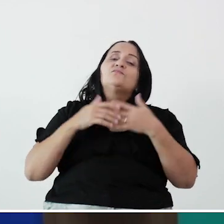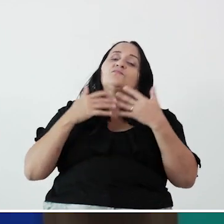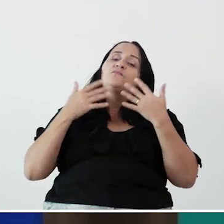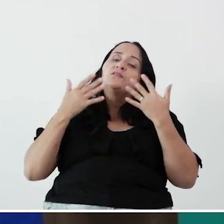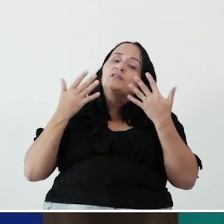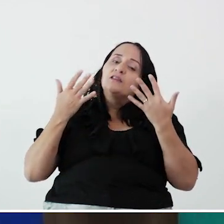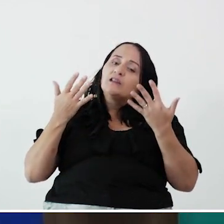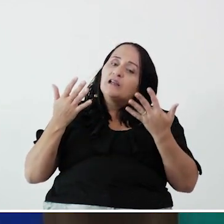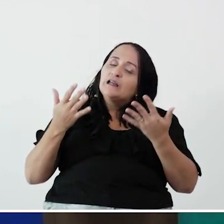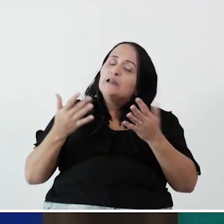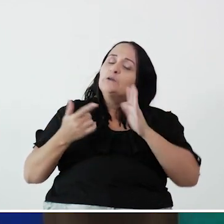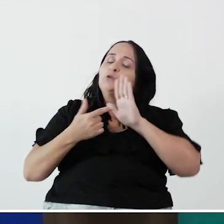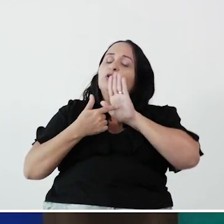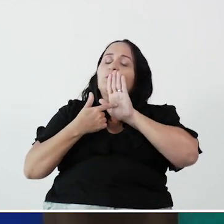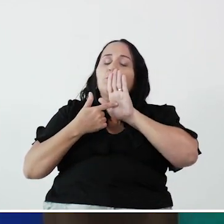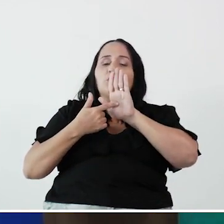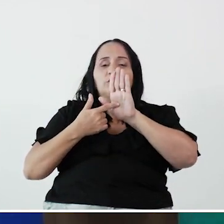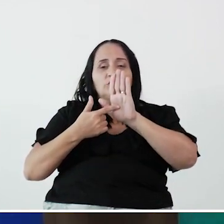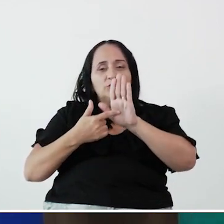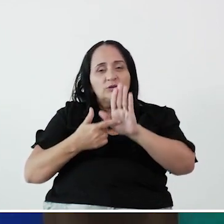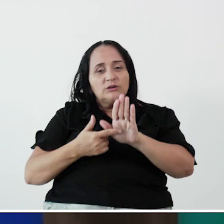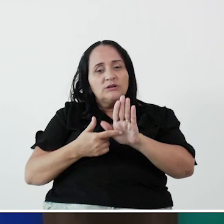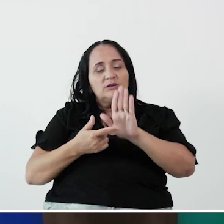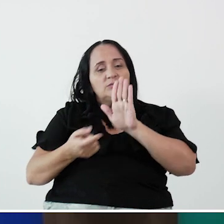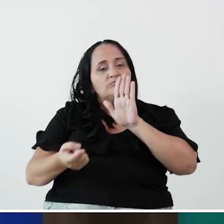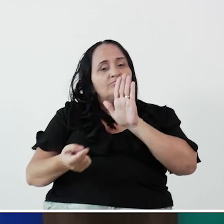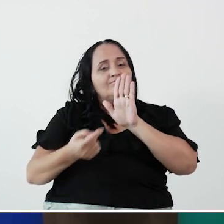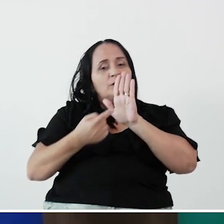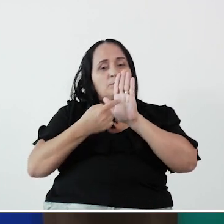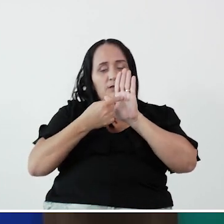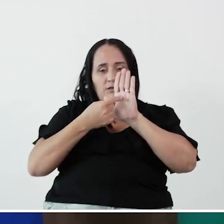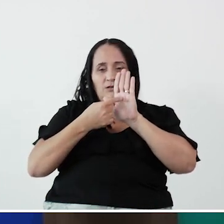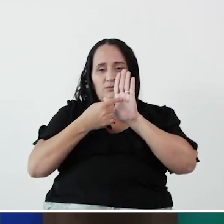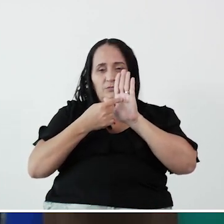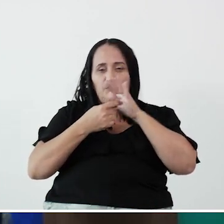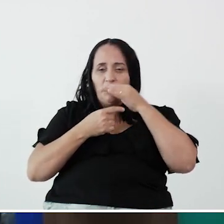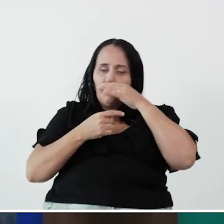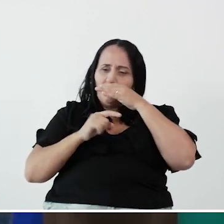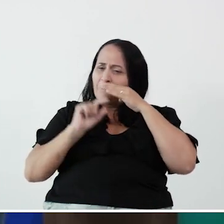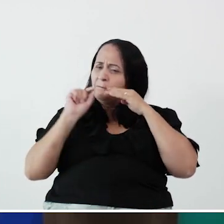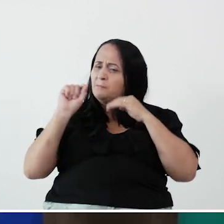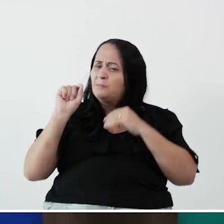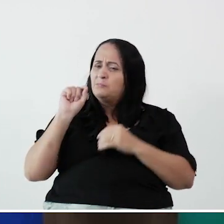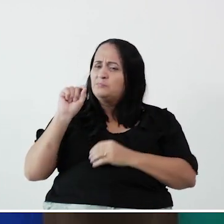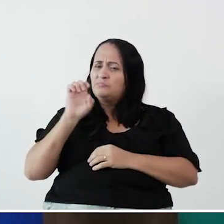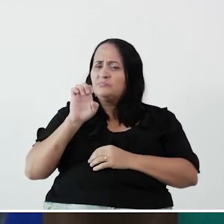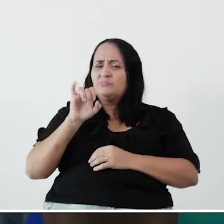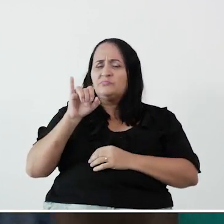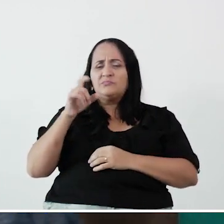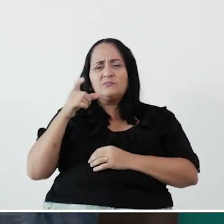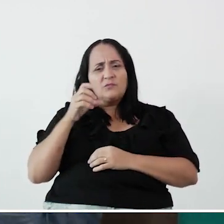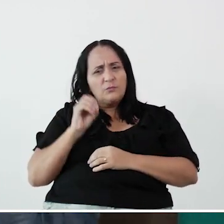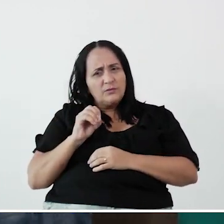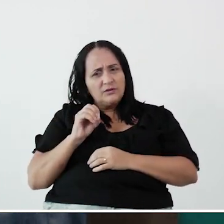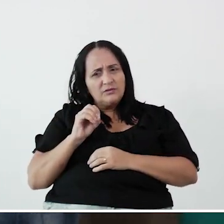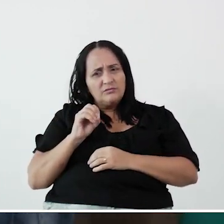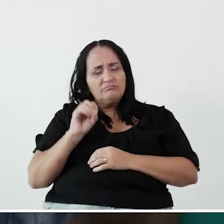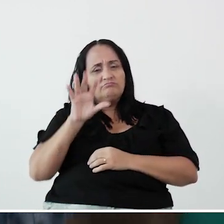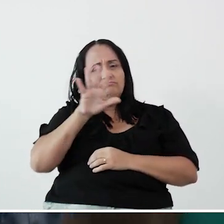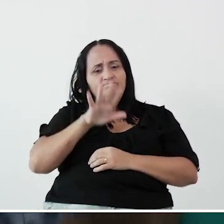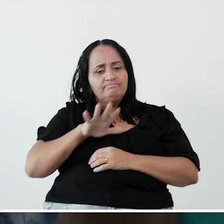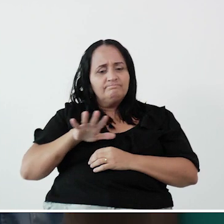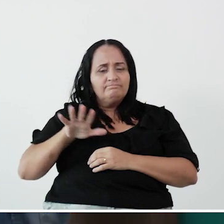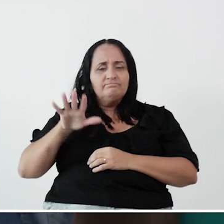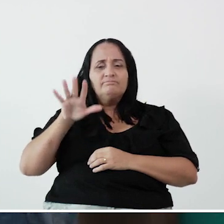marcação de um ponto no eixo de coordenadas cartesianas. O que é o eixo de coordenadas cartesianas? É esse